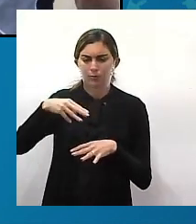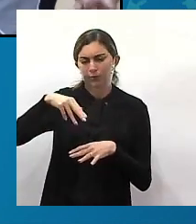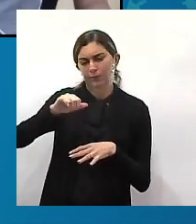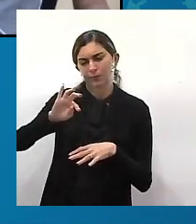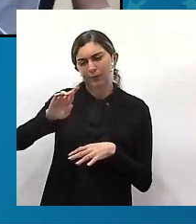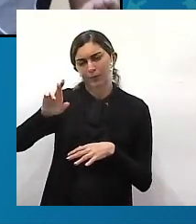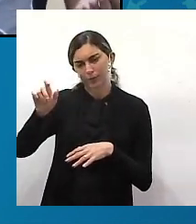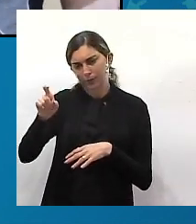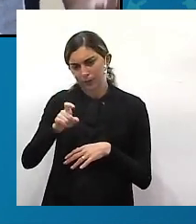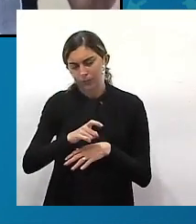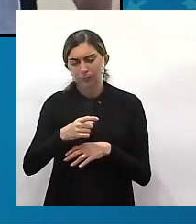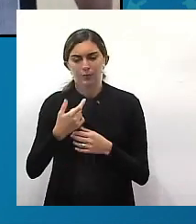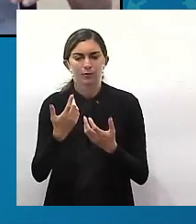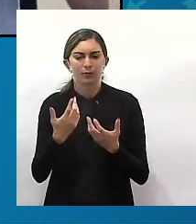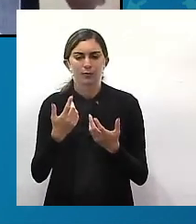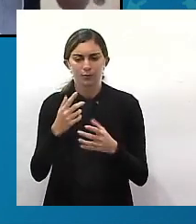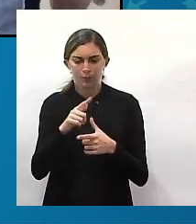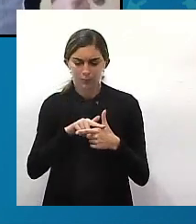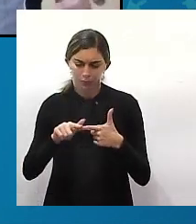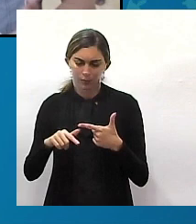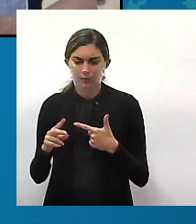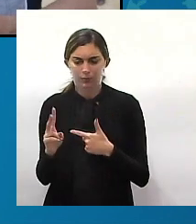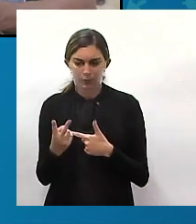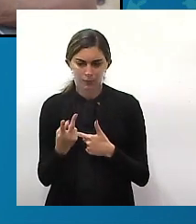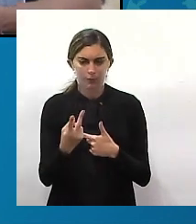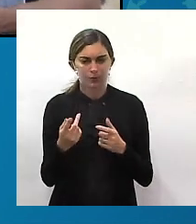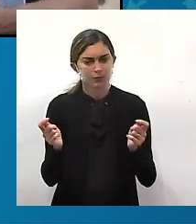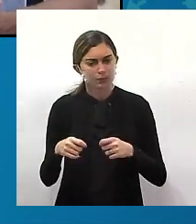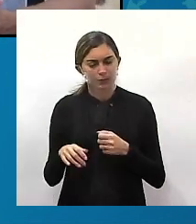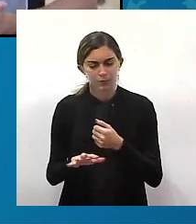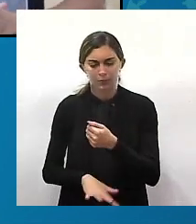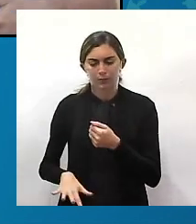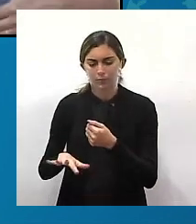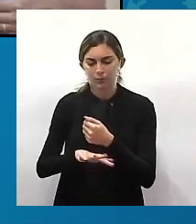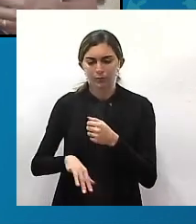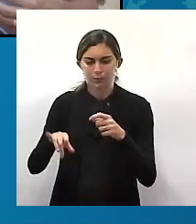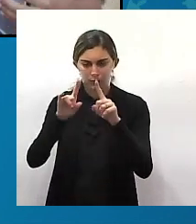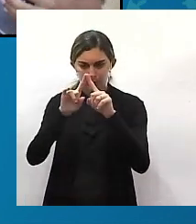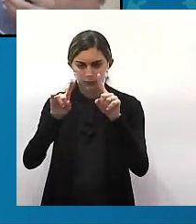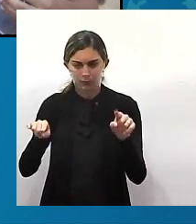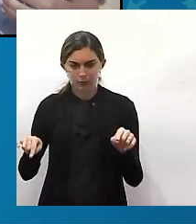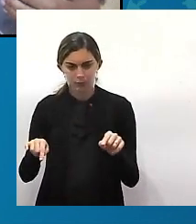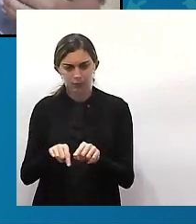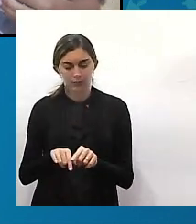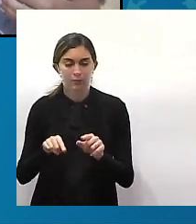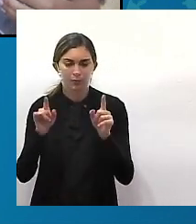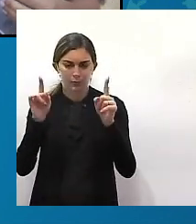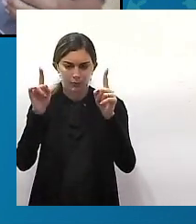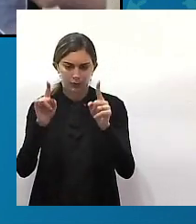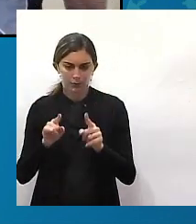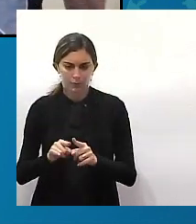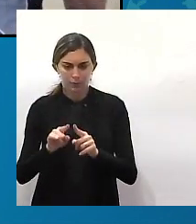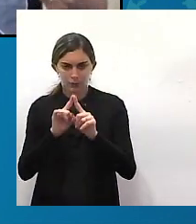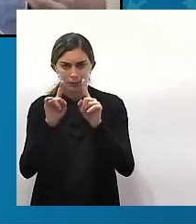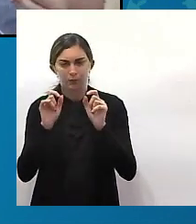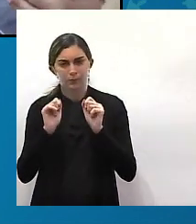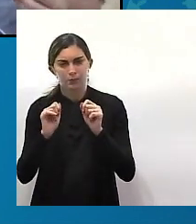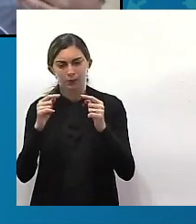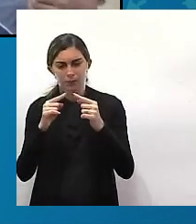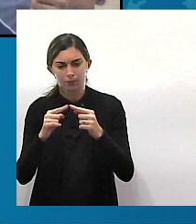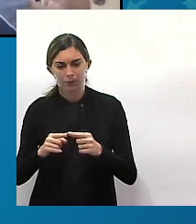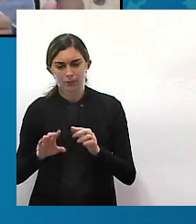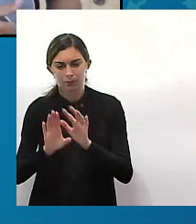pegar o módulo determinante e dividir por 2 para dar a área desse triângulo. Mas a gente pode aplicar os conceitos